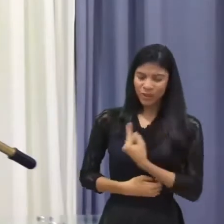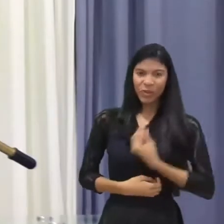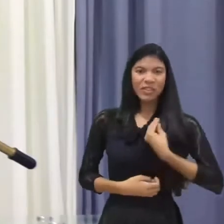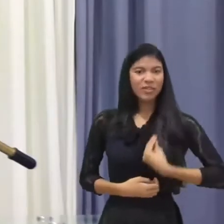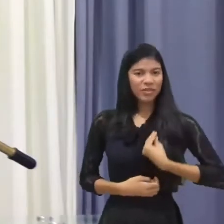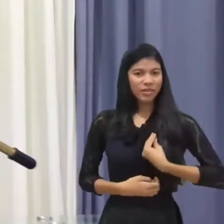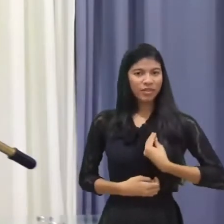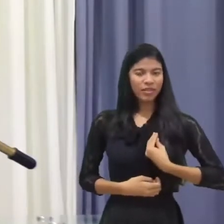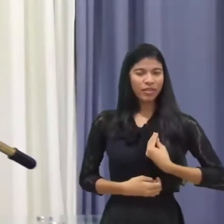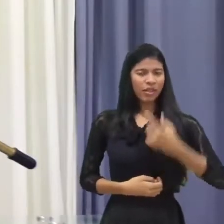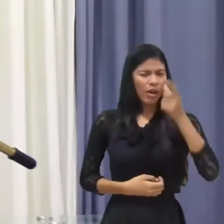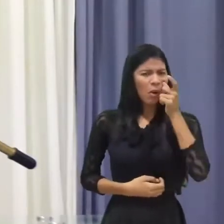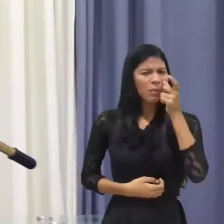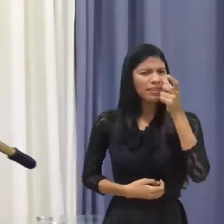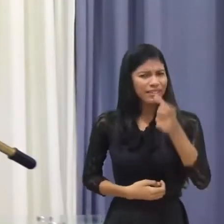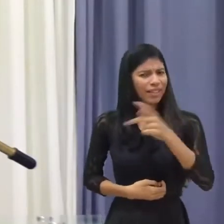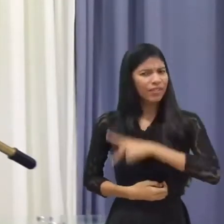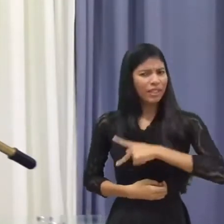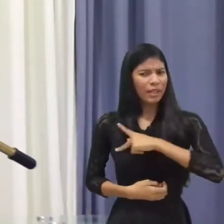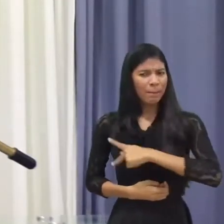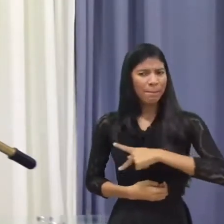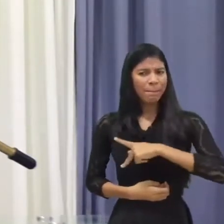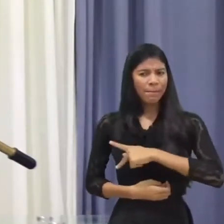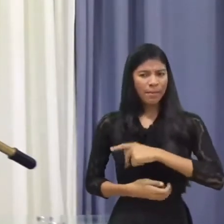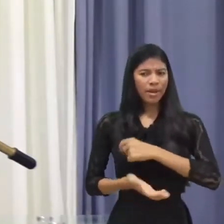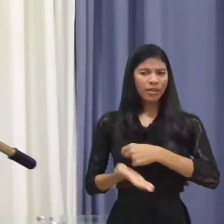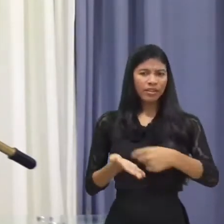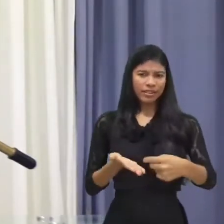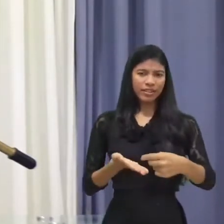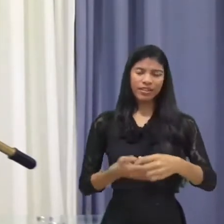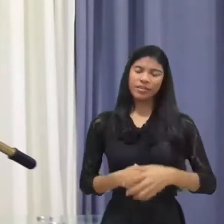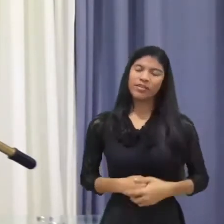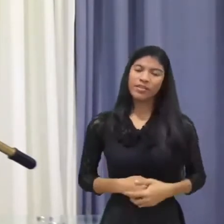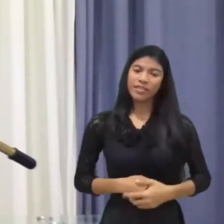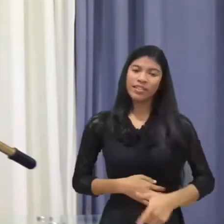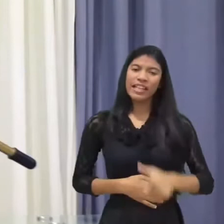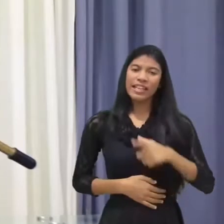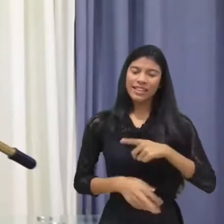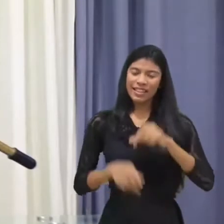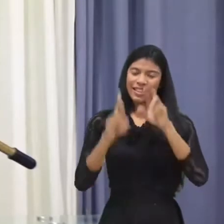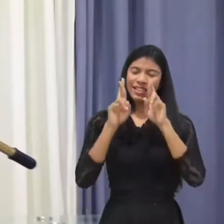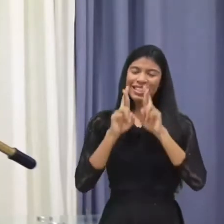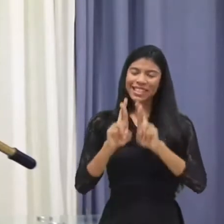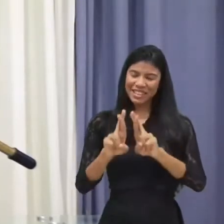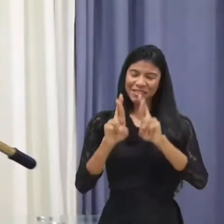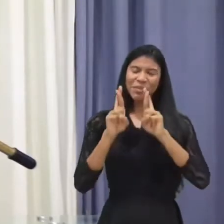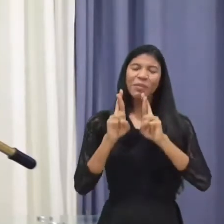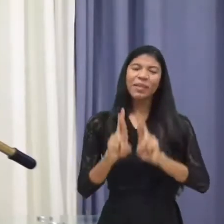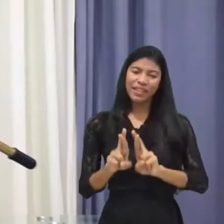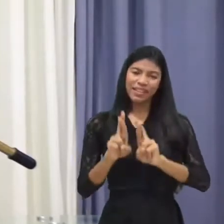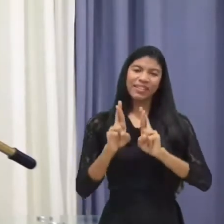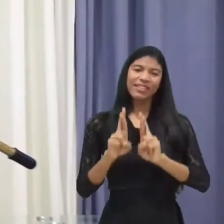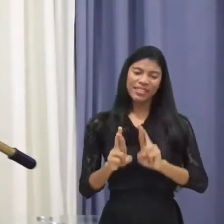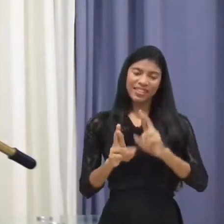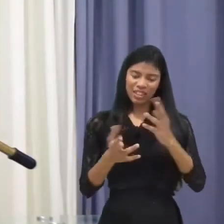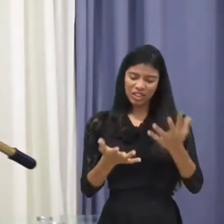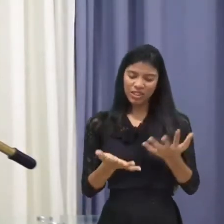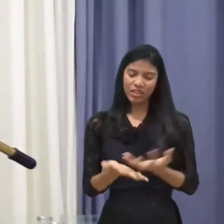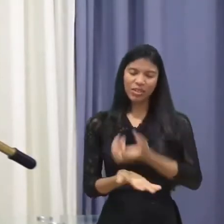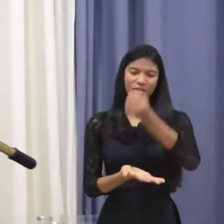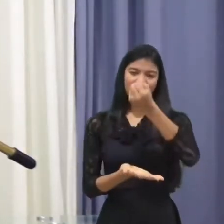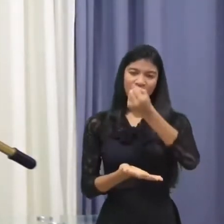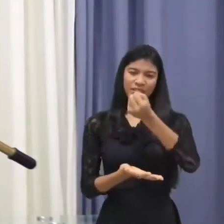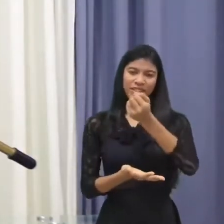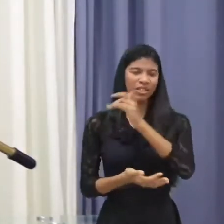Veja que Paulo, ao escrever aqui, ele tem esta esperança de ser arrebatado, de não morrer,